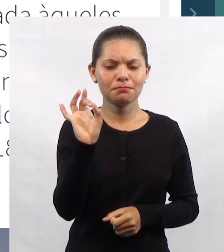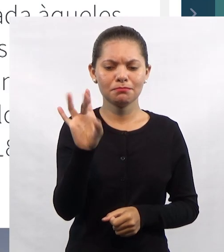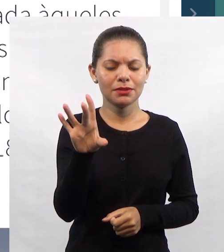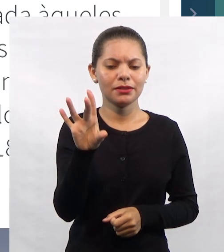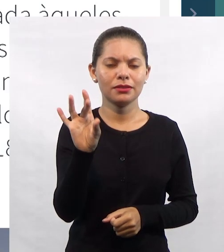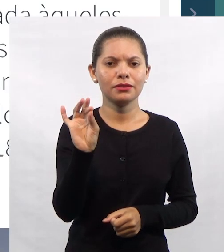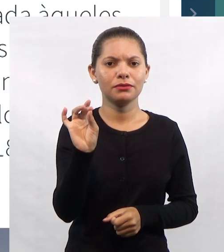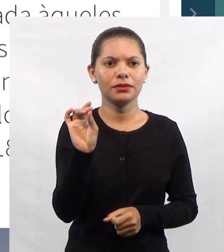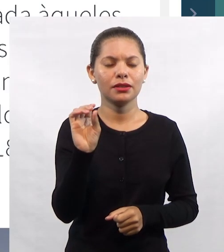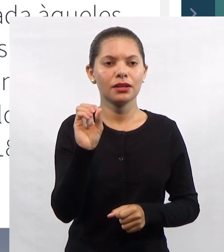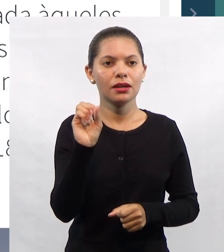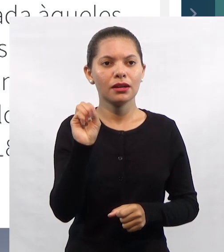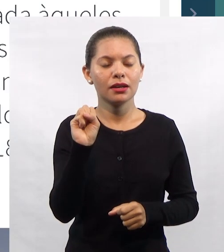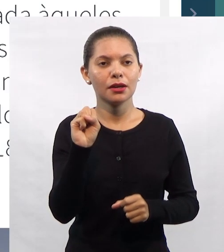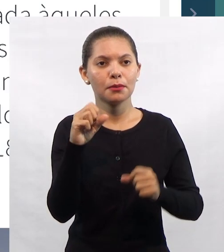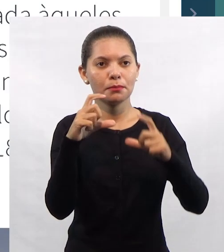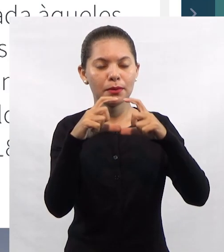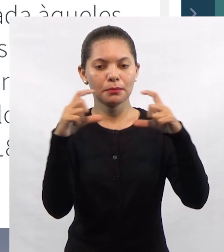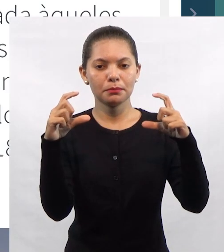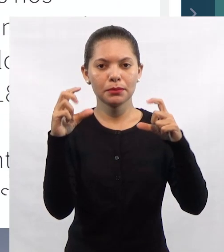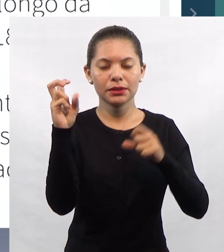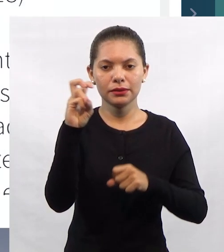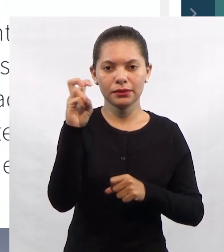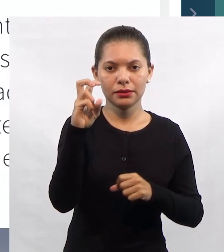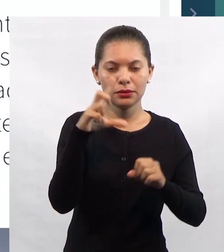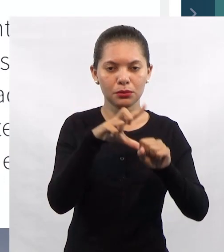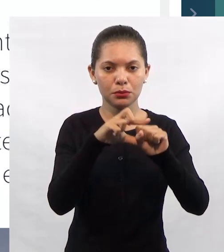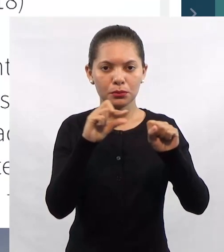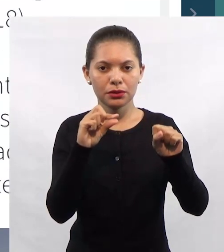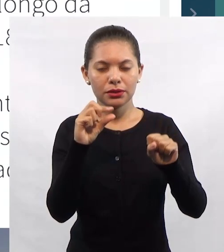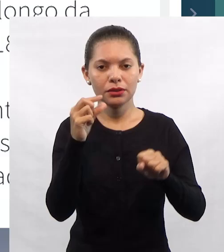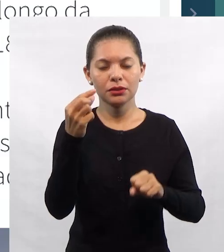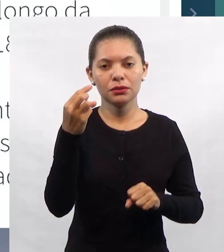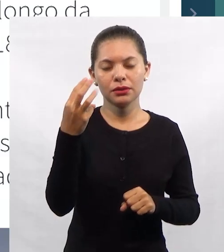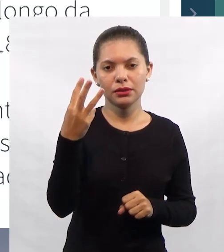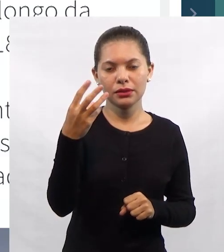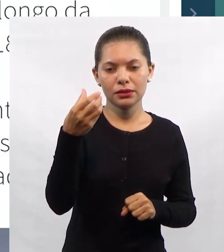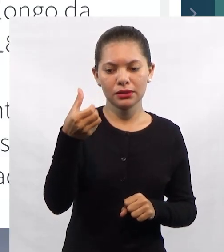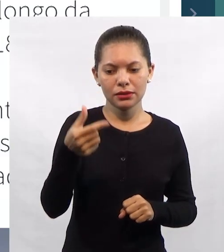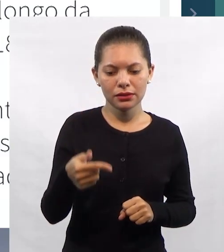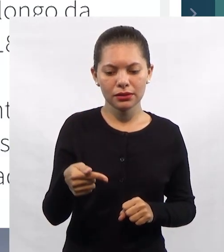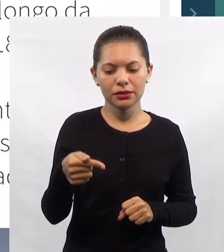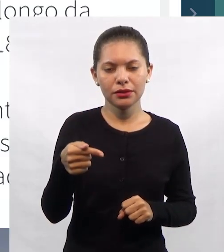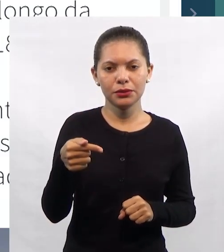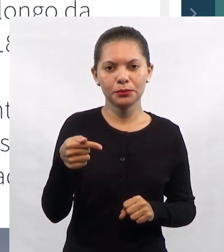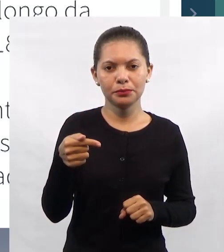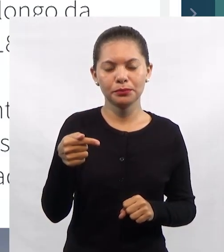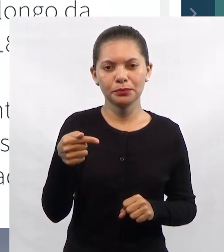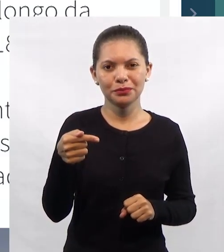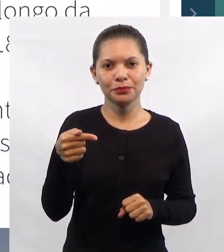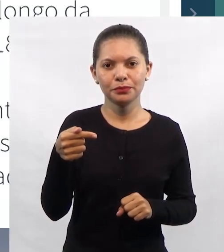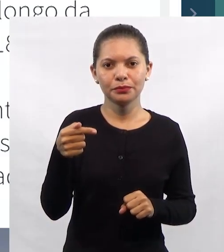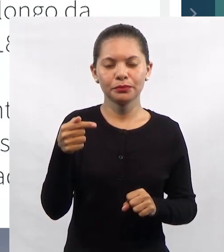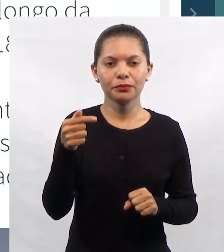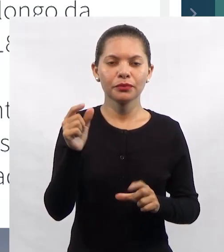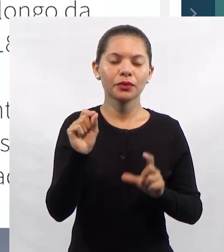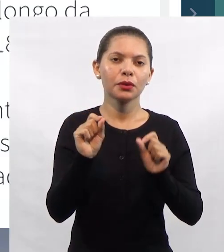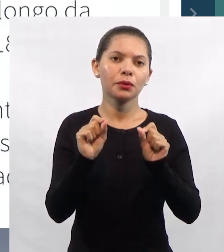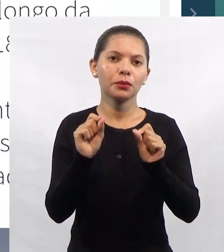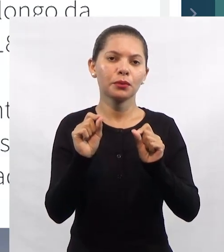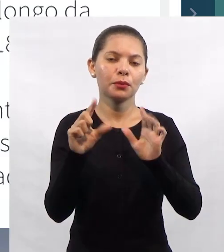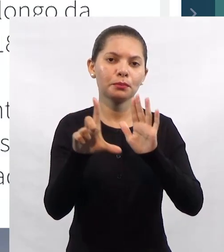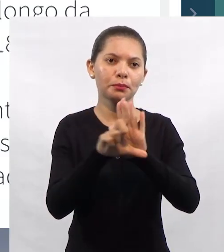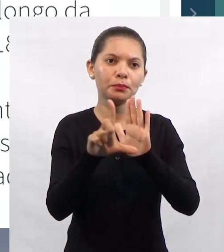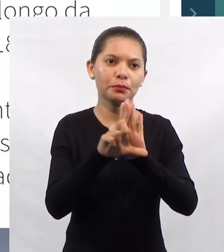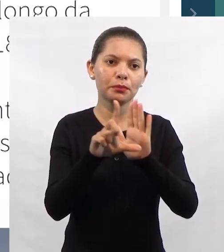de jovens e adultos, a seção 5, lá no artigo 37. Lá no artigo 37, inclusive com redação dada